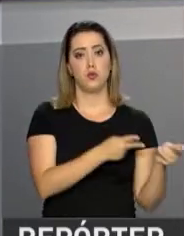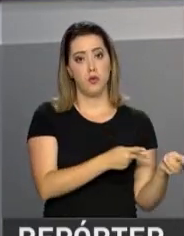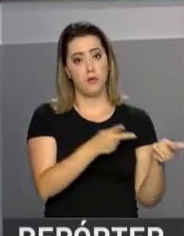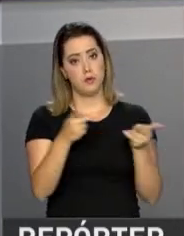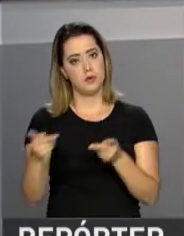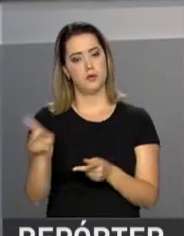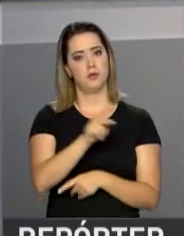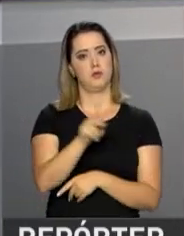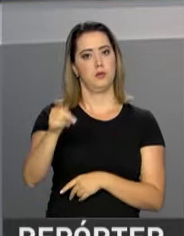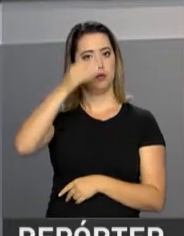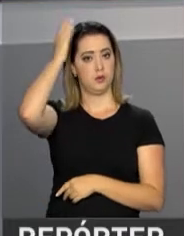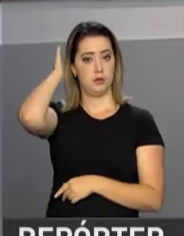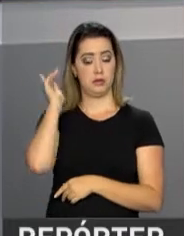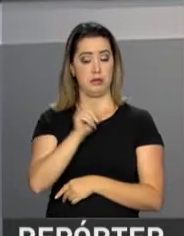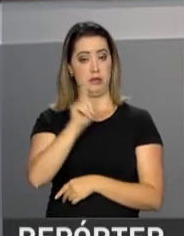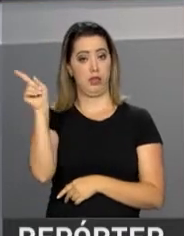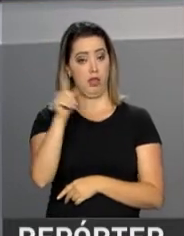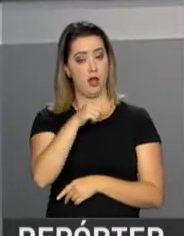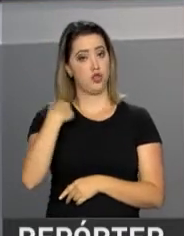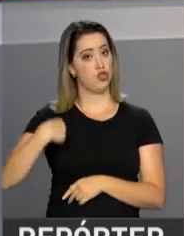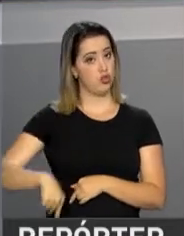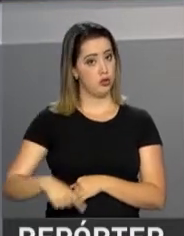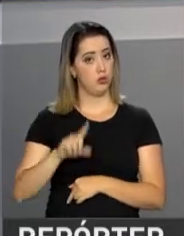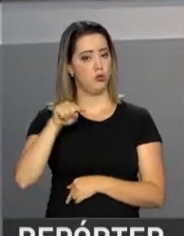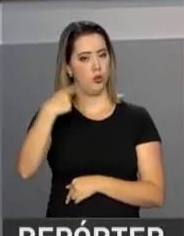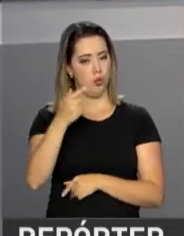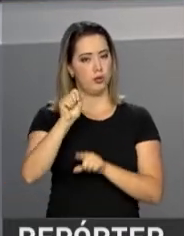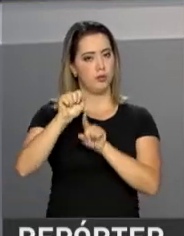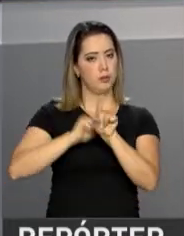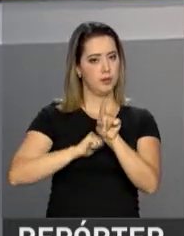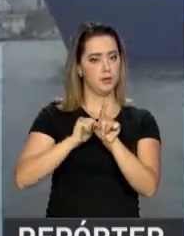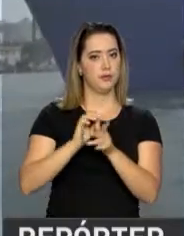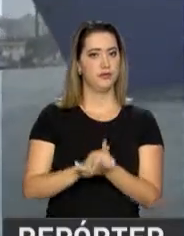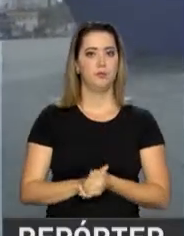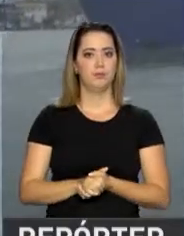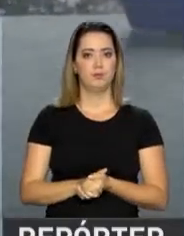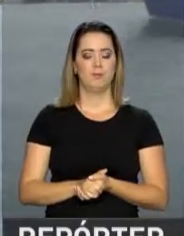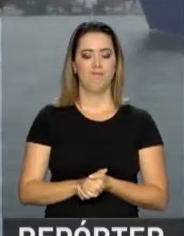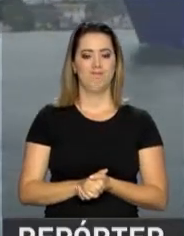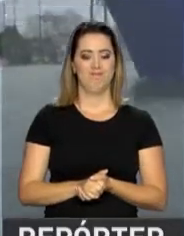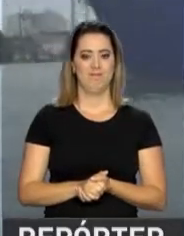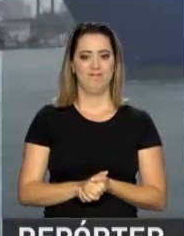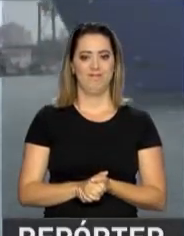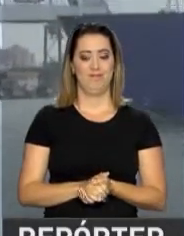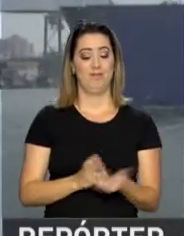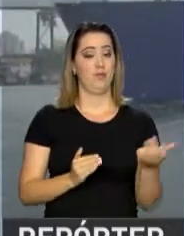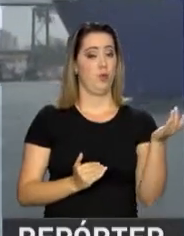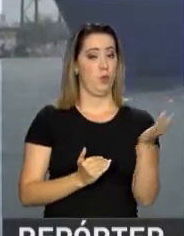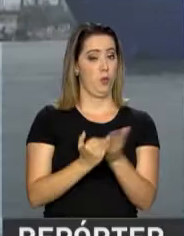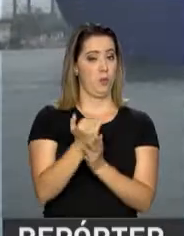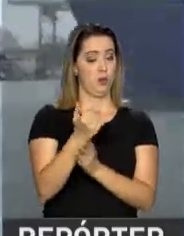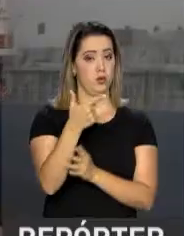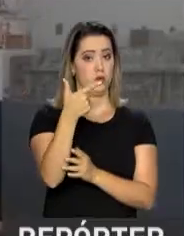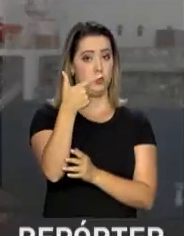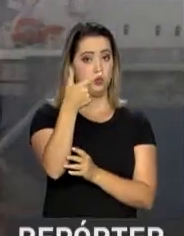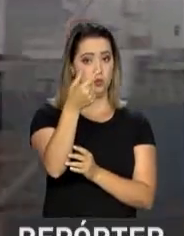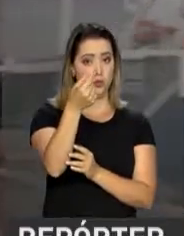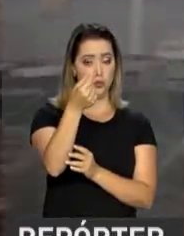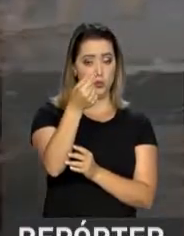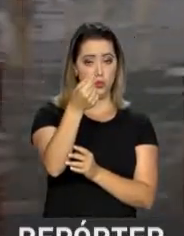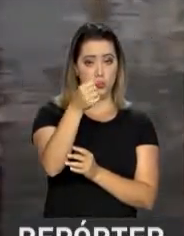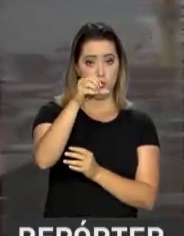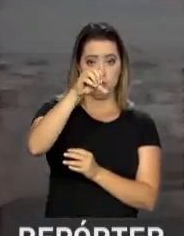michel temer a china no início do próximo mês desde 2009 a china é o maior